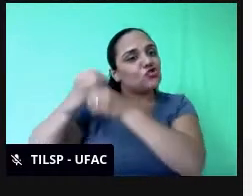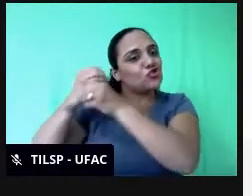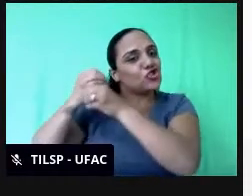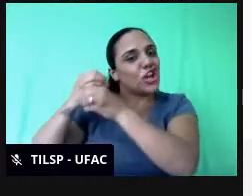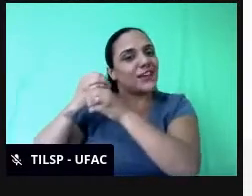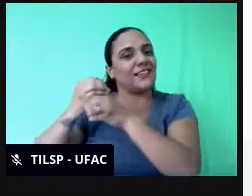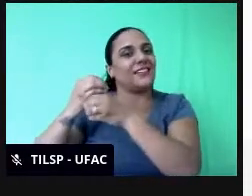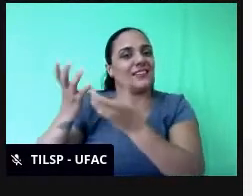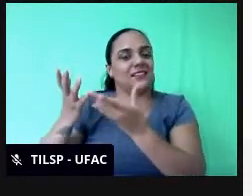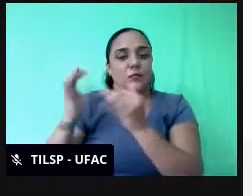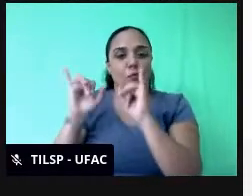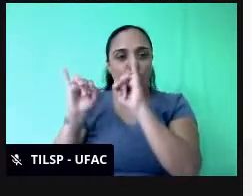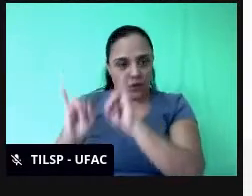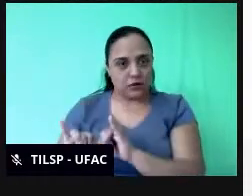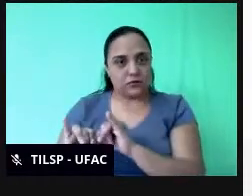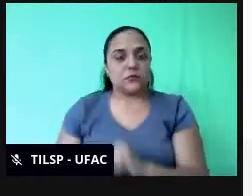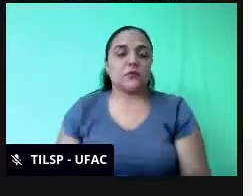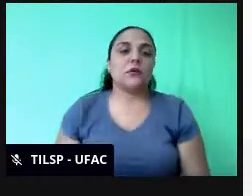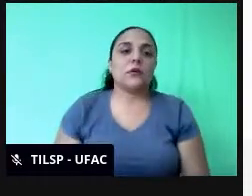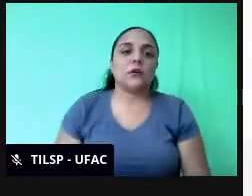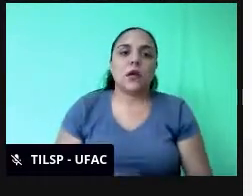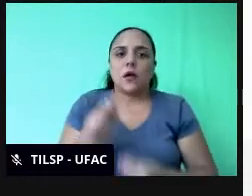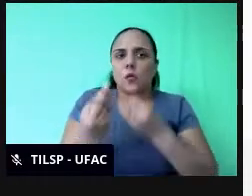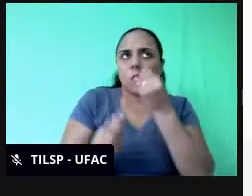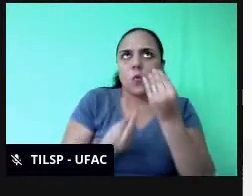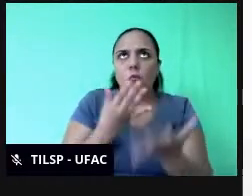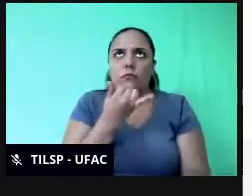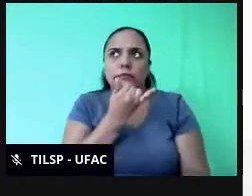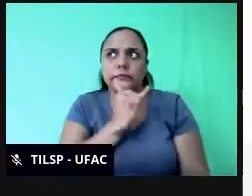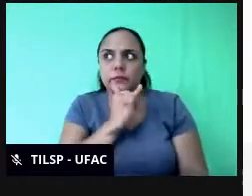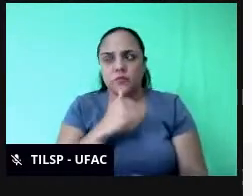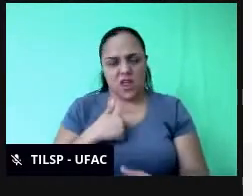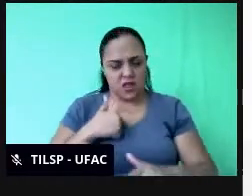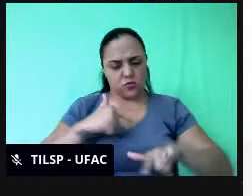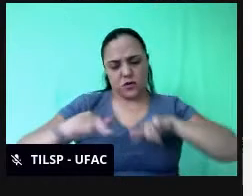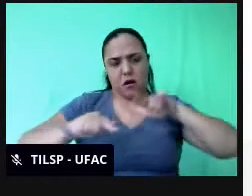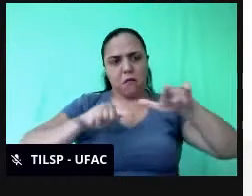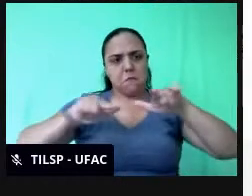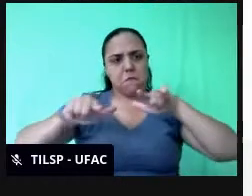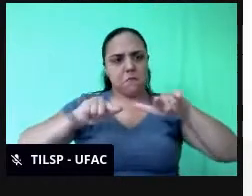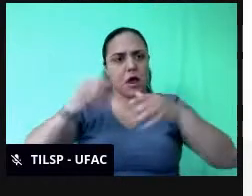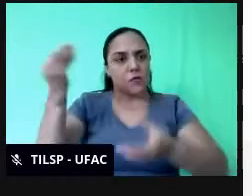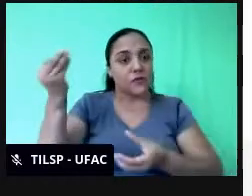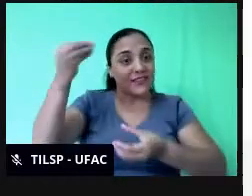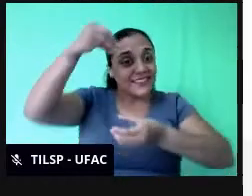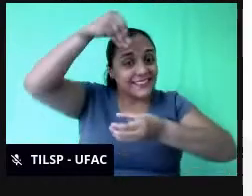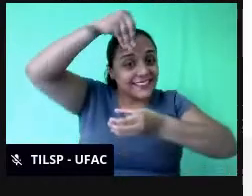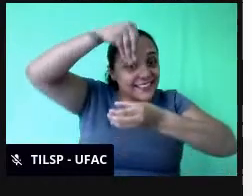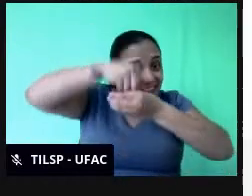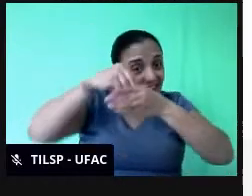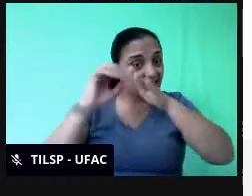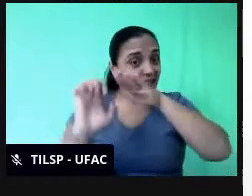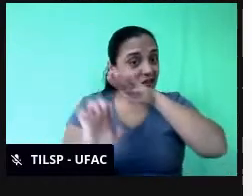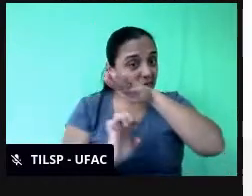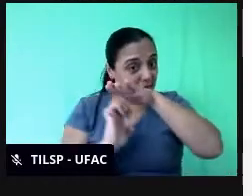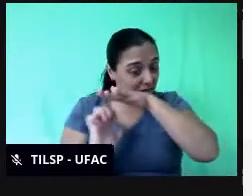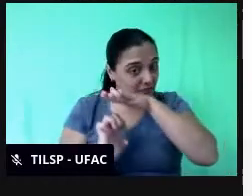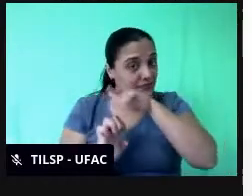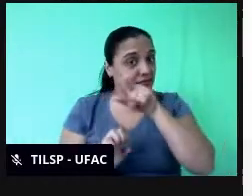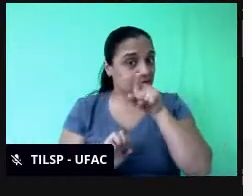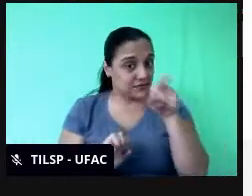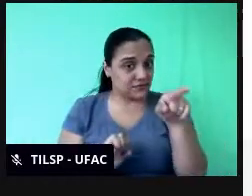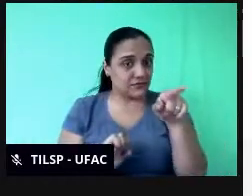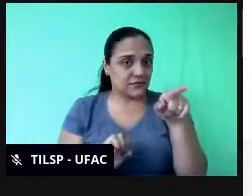medicamento, e tem conflito de interesse, onde o autor é funcionário do laboratório que forneceu o